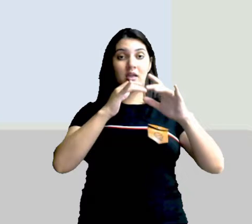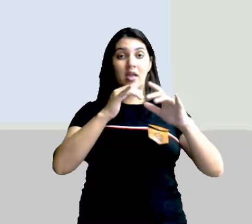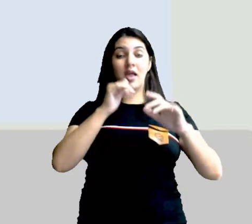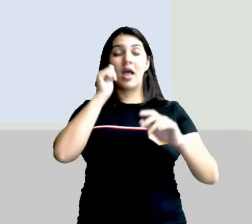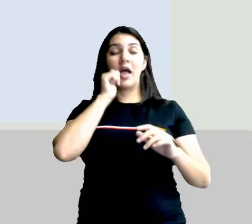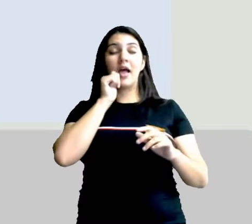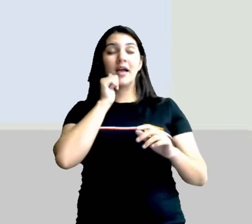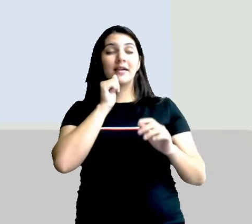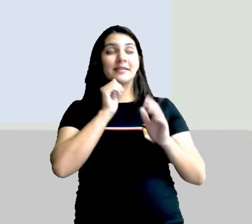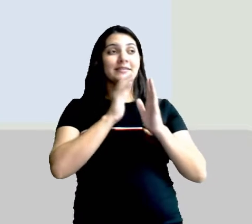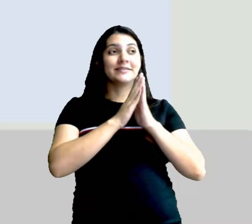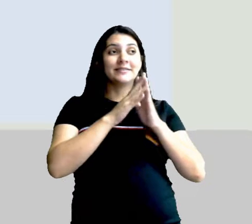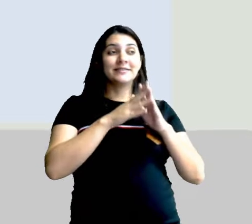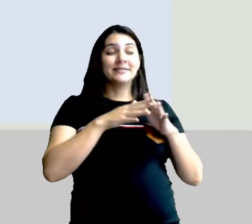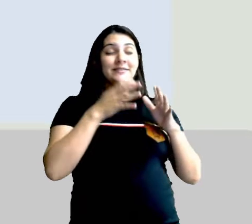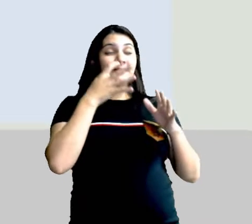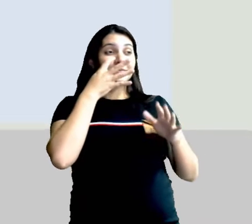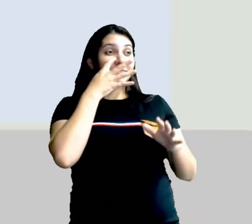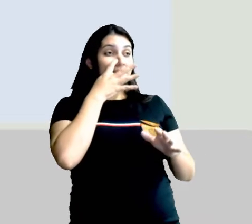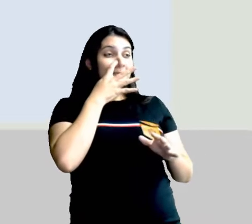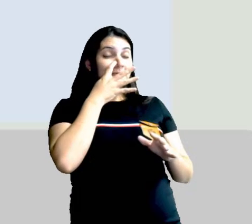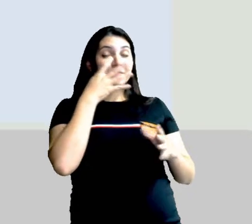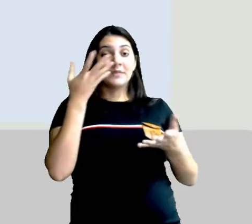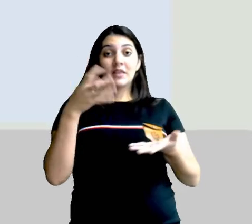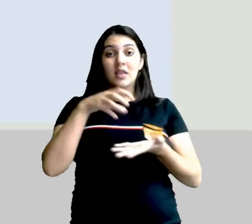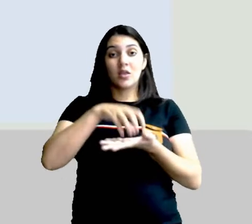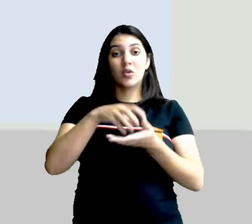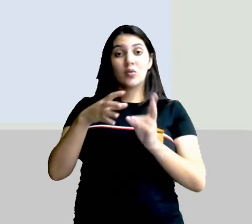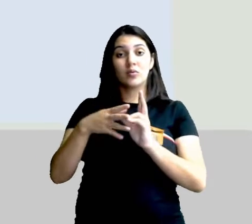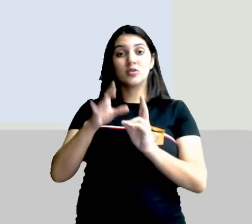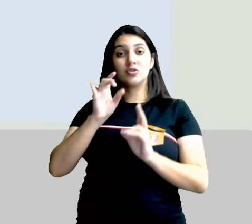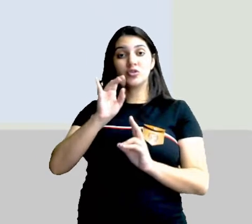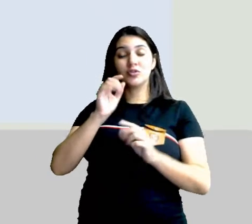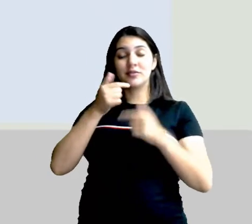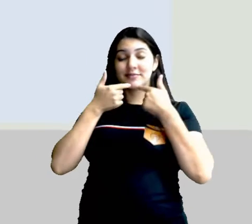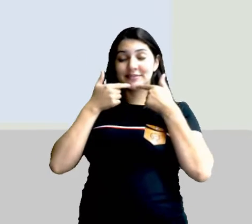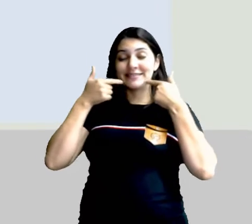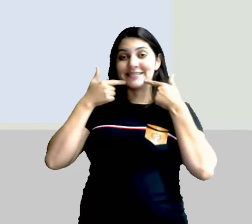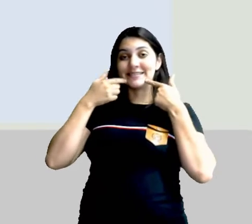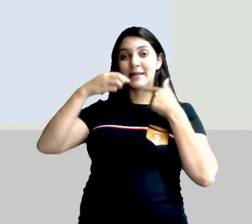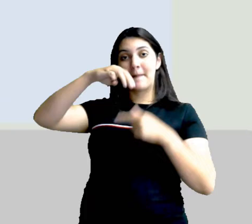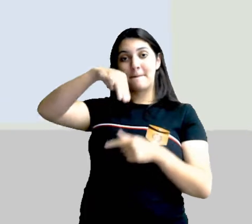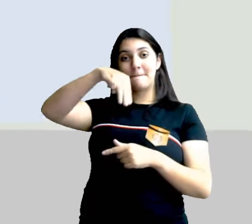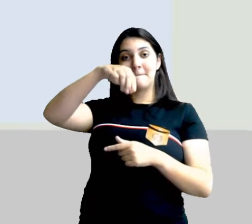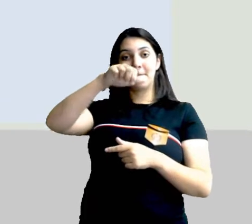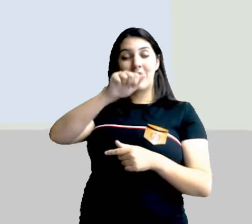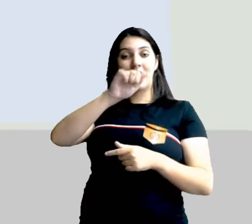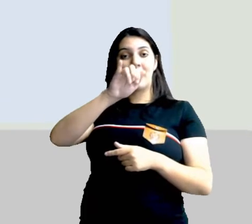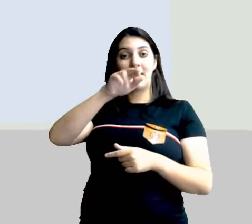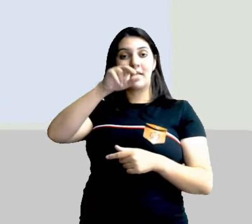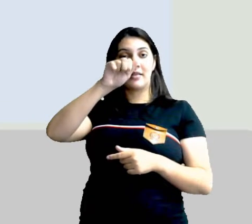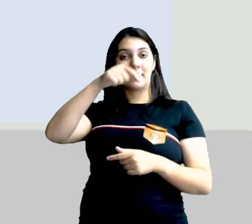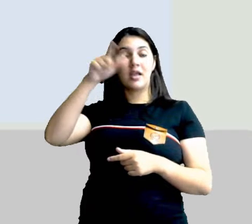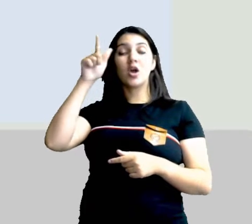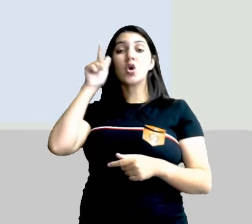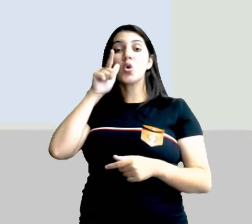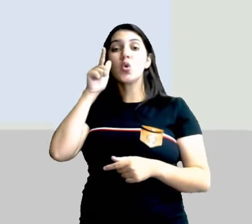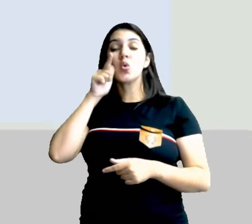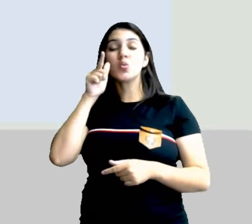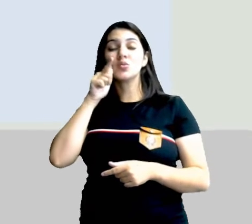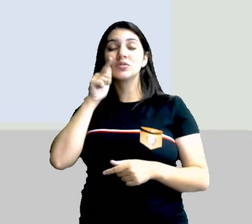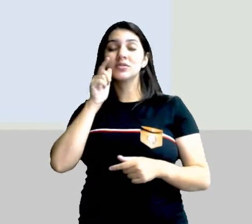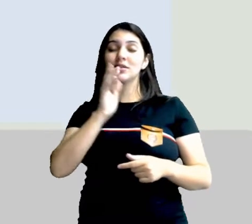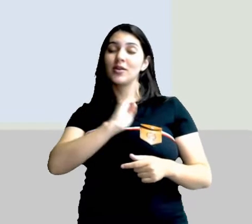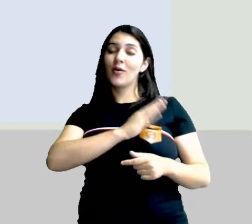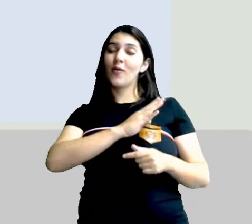pelas meninas da aldeia. No entanto, somente a simpática Mainá conseguiu conquistar seu